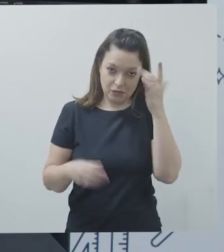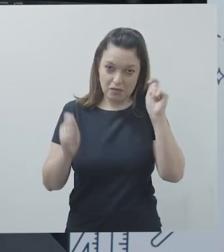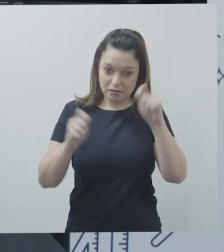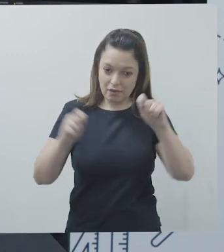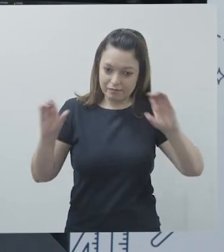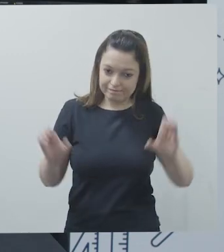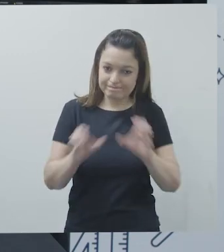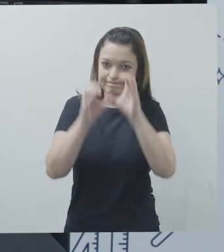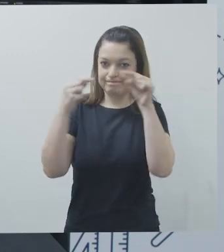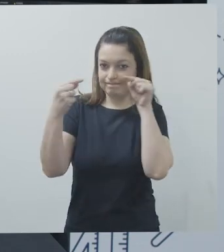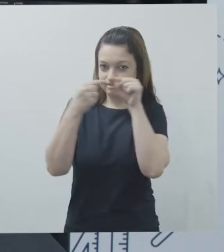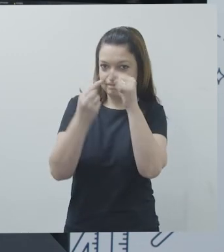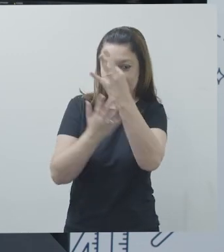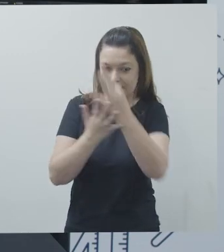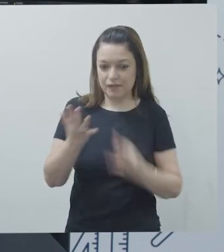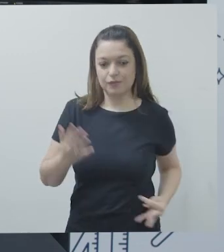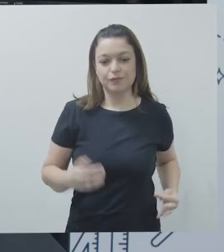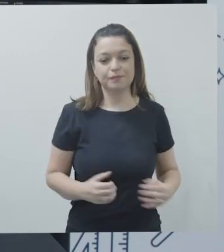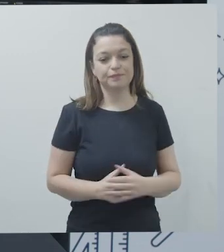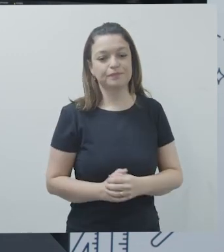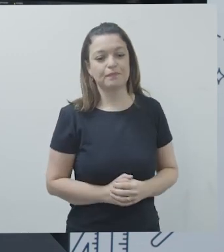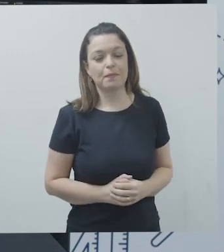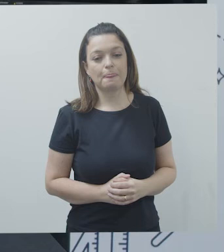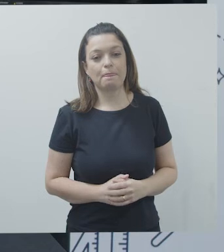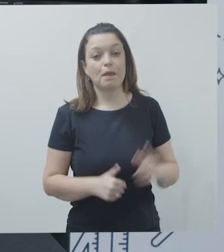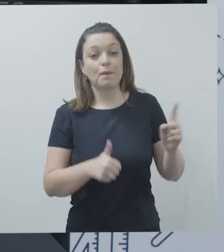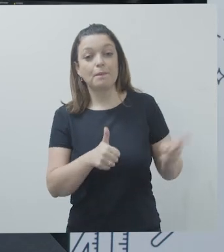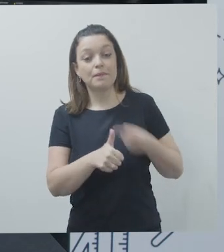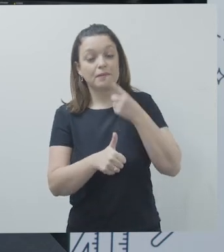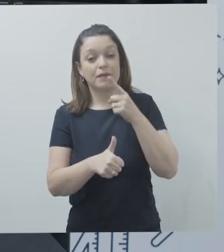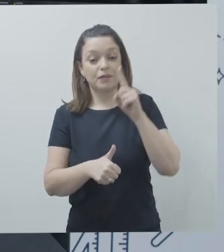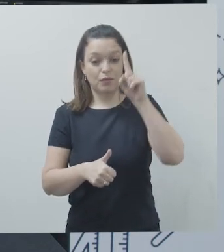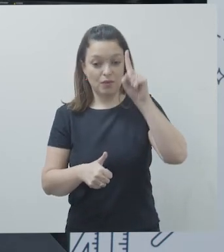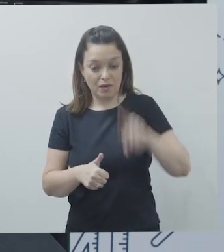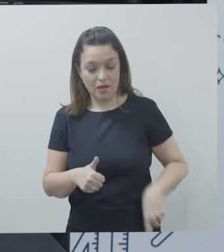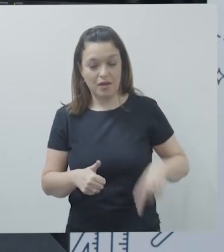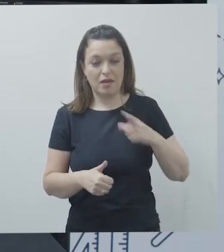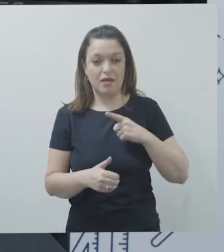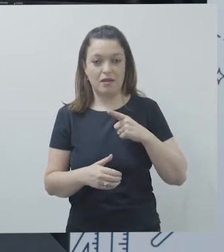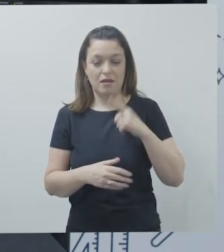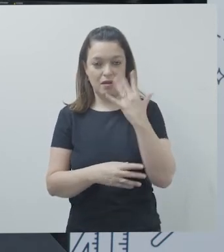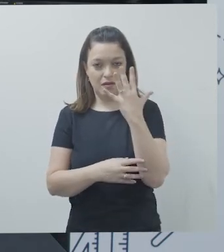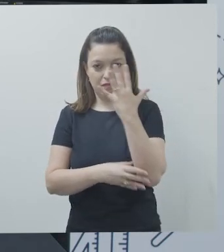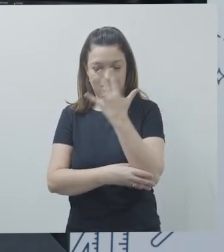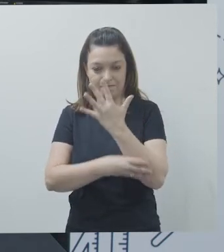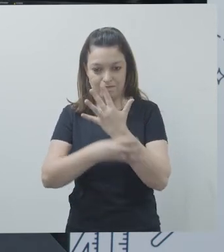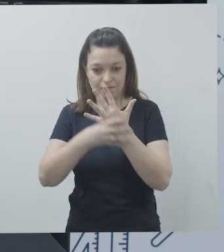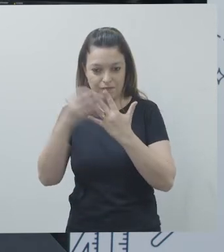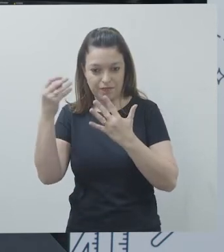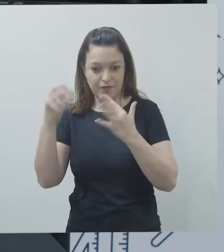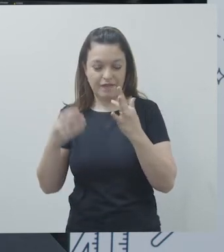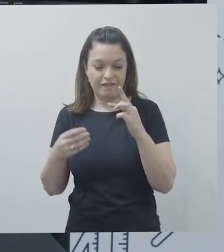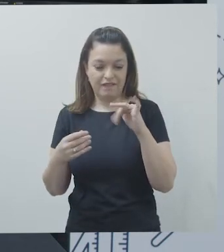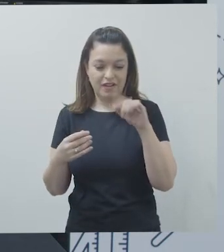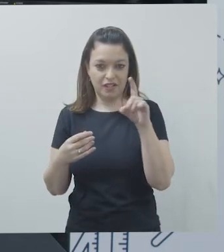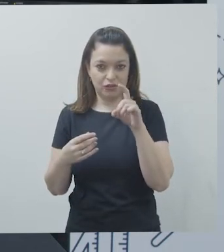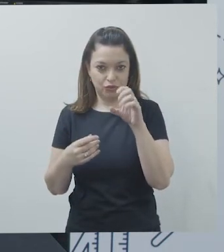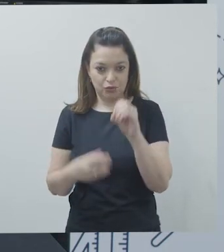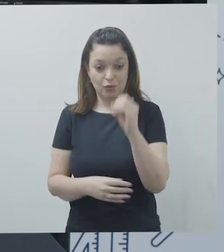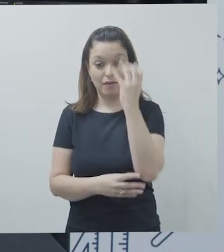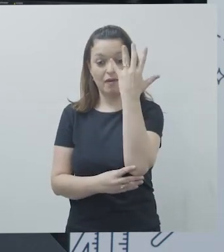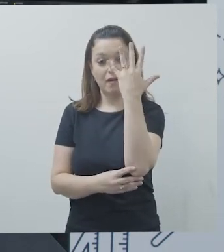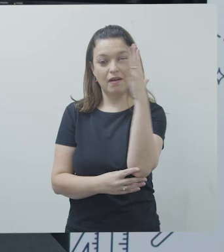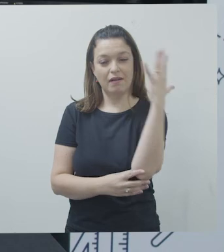aí com o texto. Então, olha só. O primeiro era um tronco de freixo. O freixo é uma árvore bela